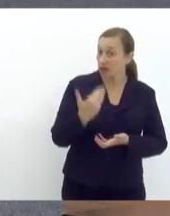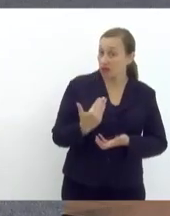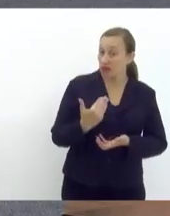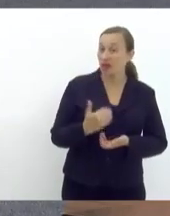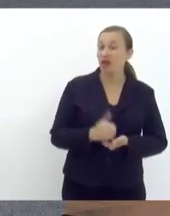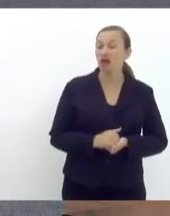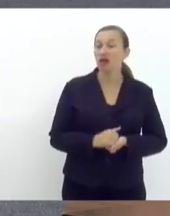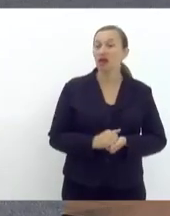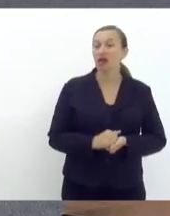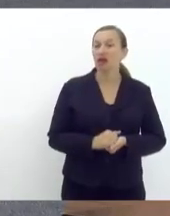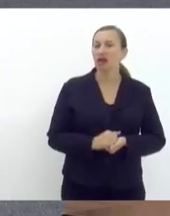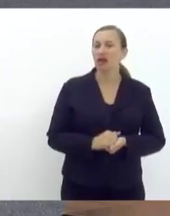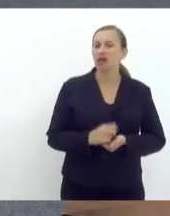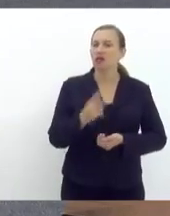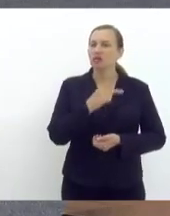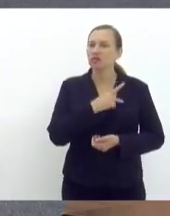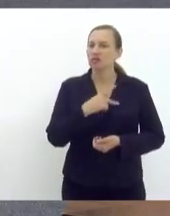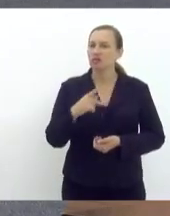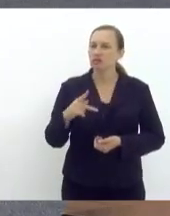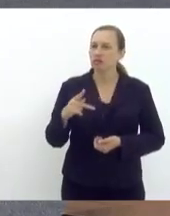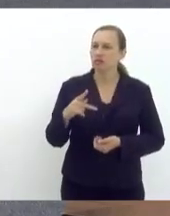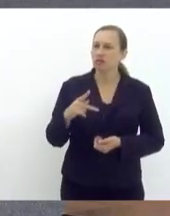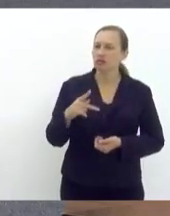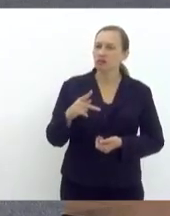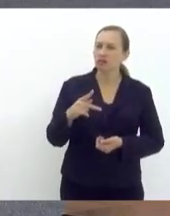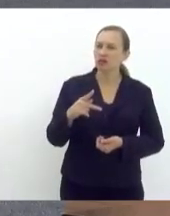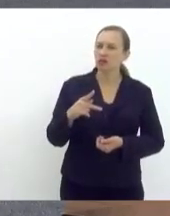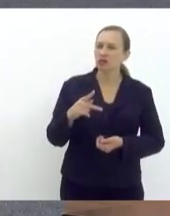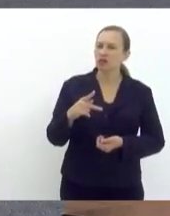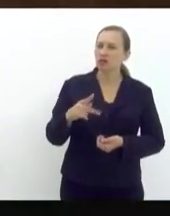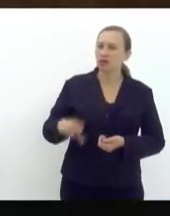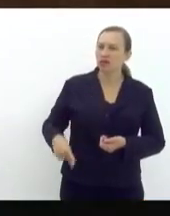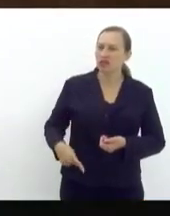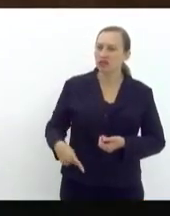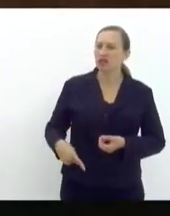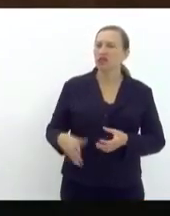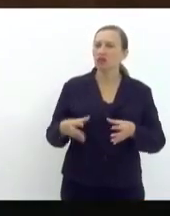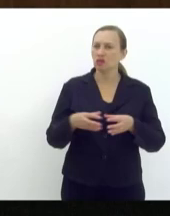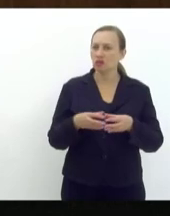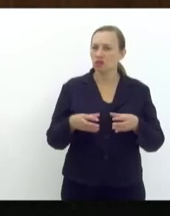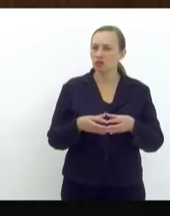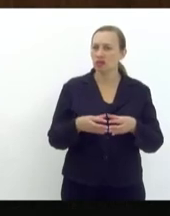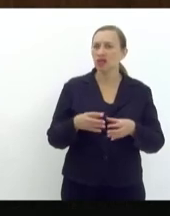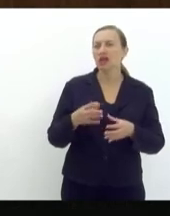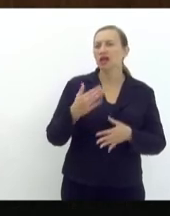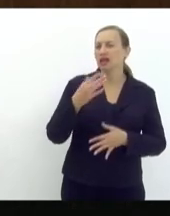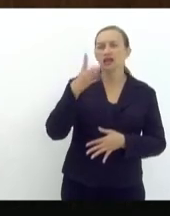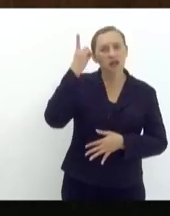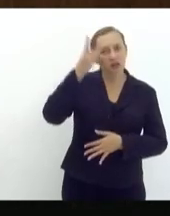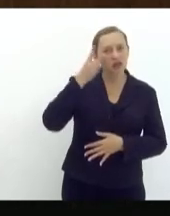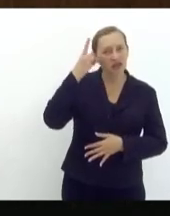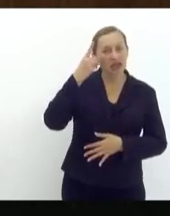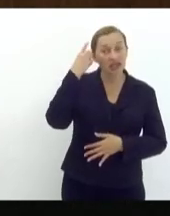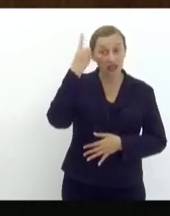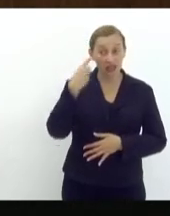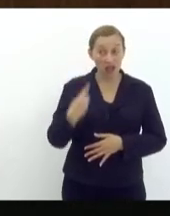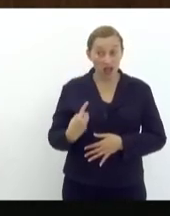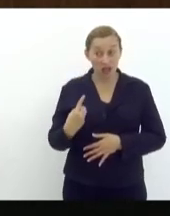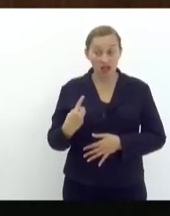a sua presidência e a deputada autora Dani Balbi porque